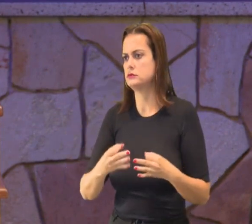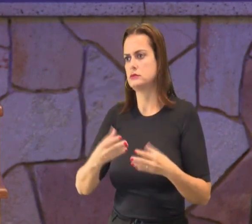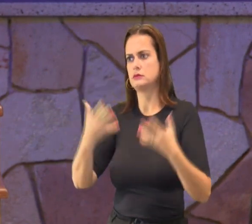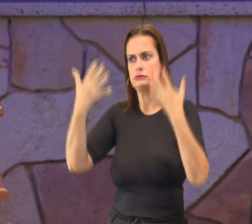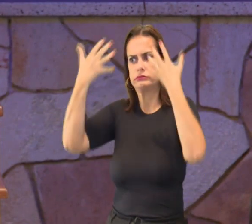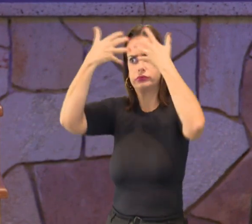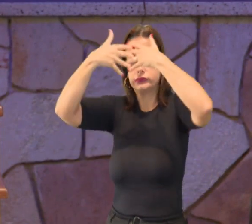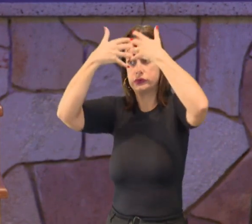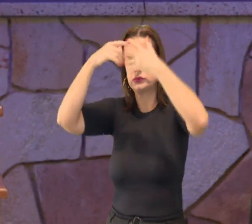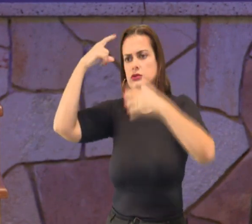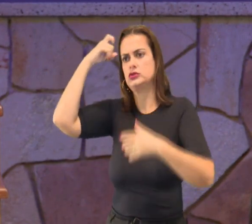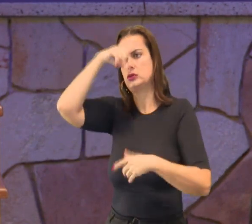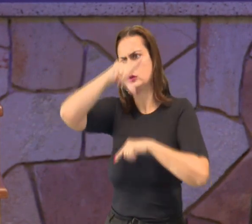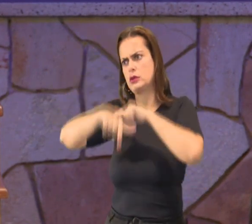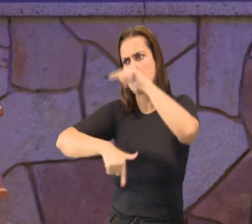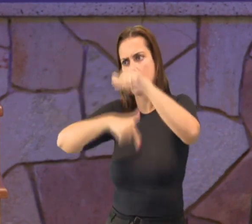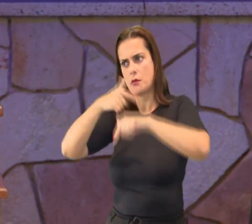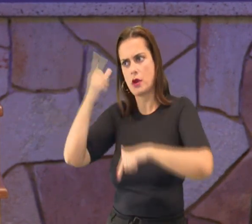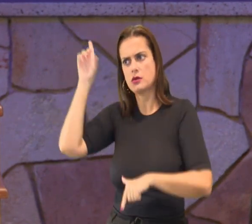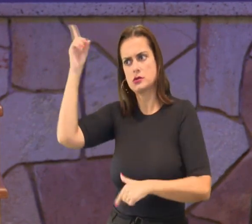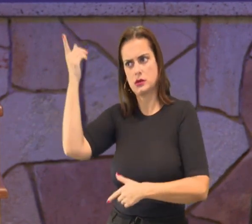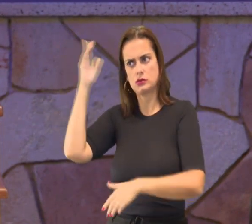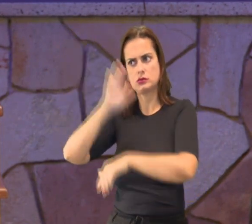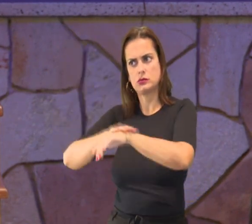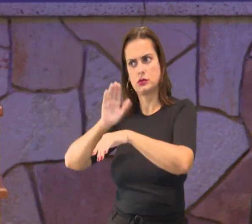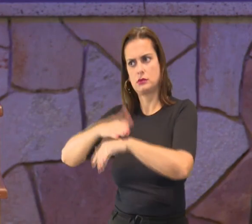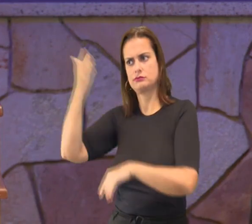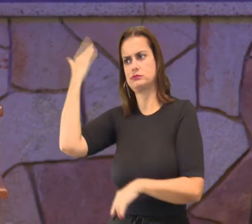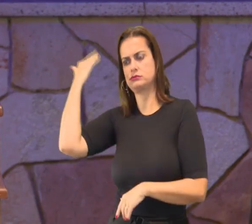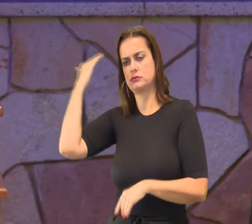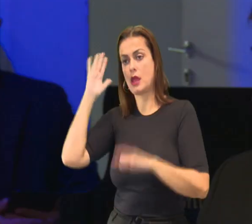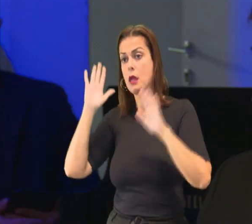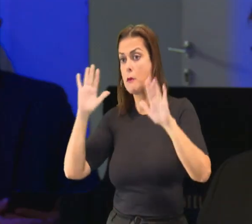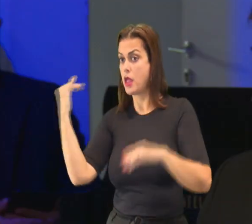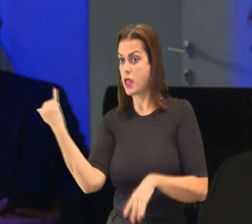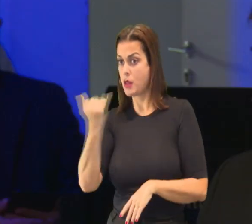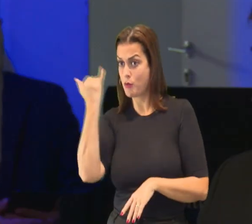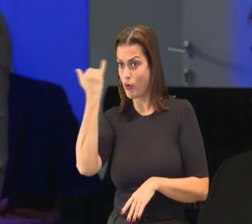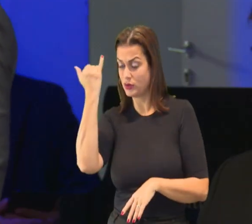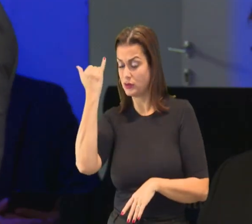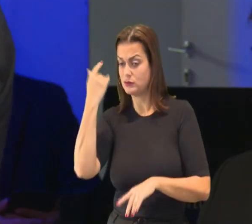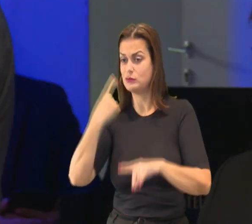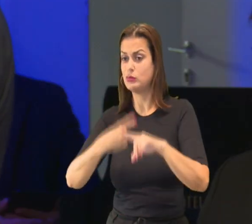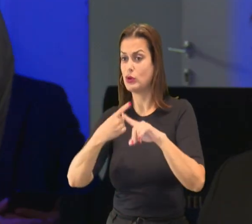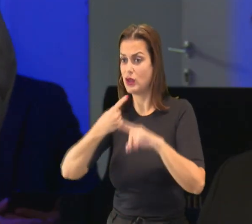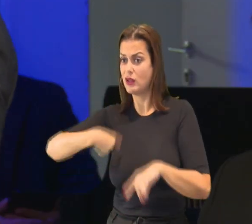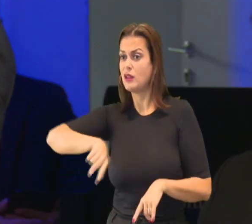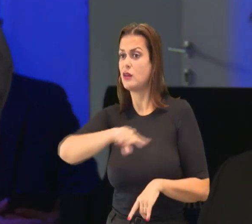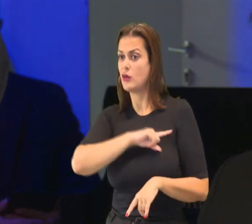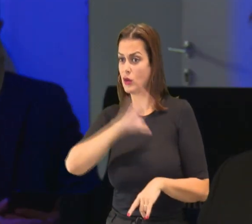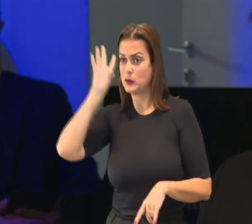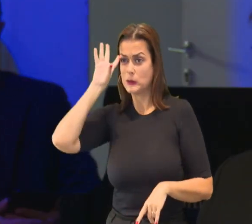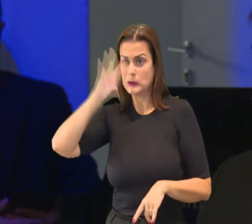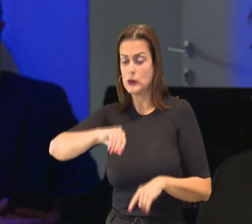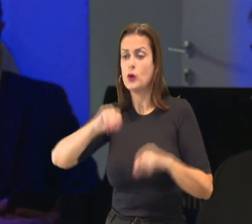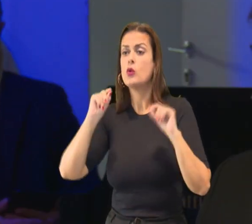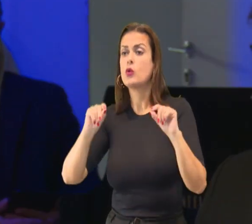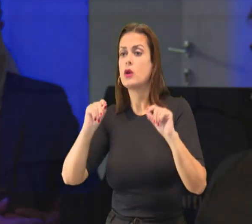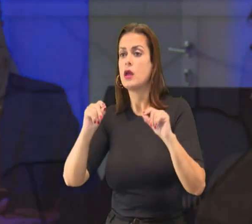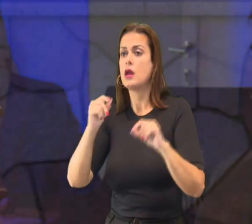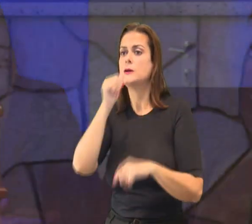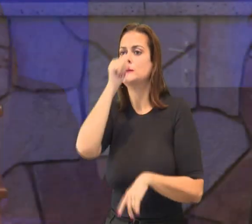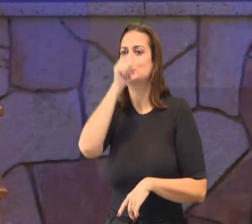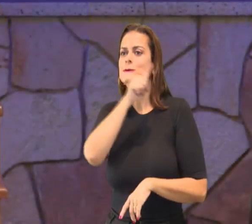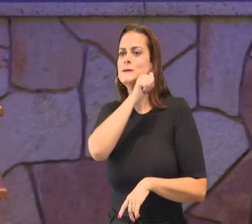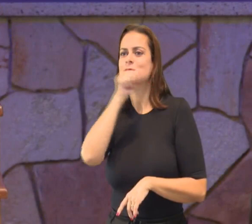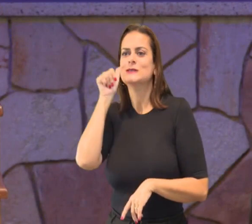compreender a obra de Deus naquele tempo. Mas é extremamente importante, porque nós iremos entender o sacrifício